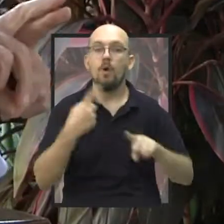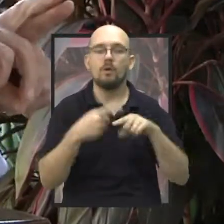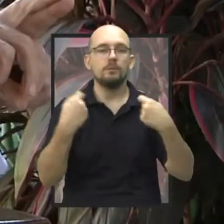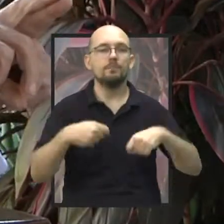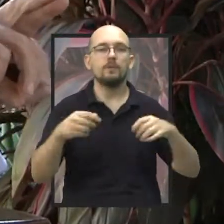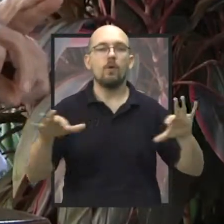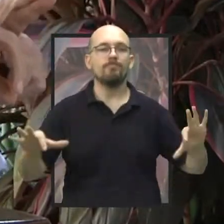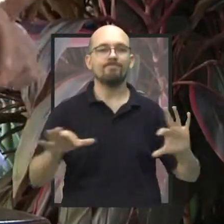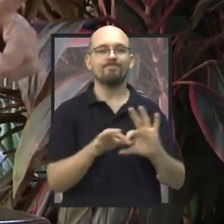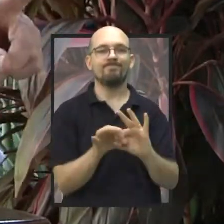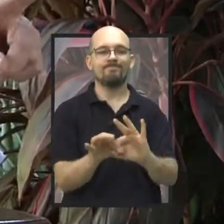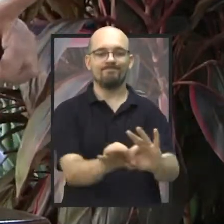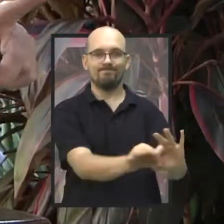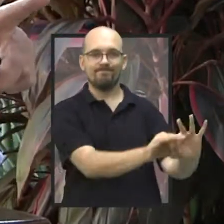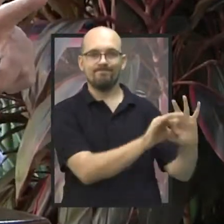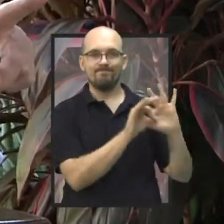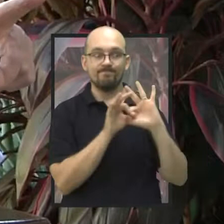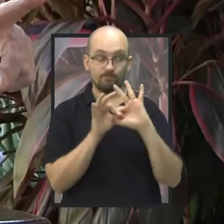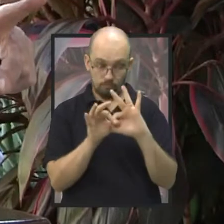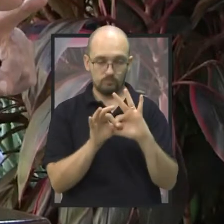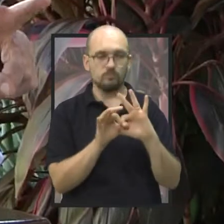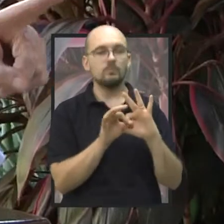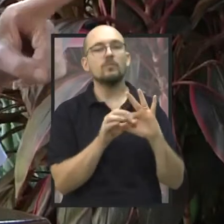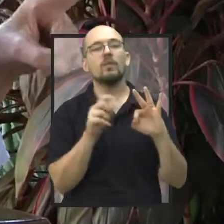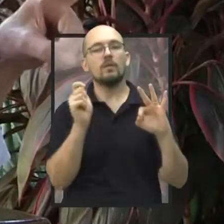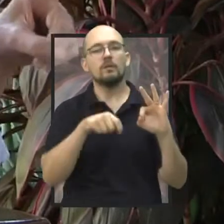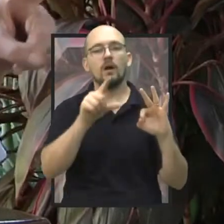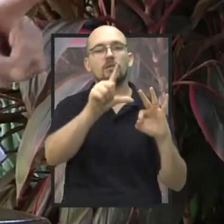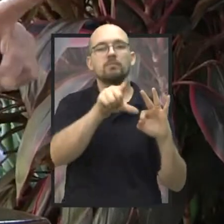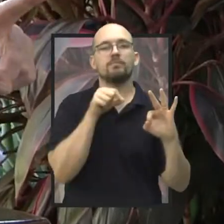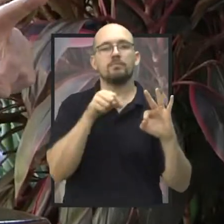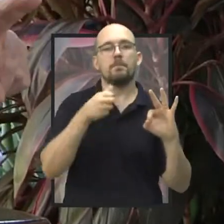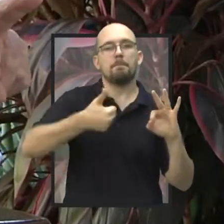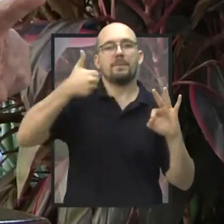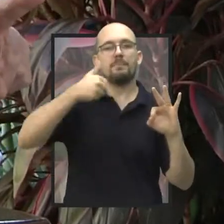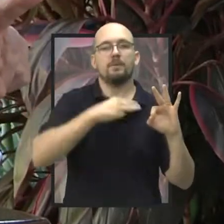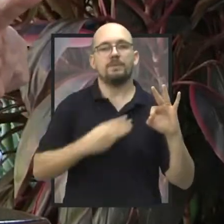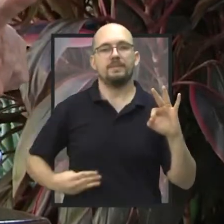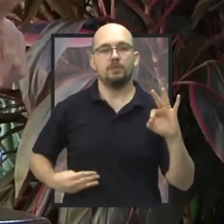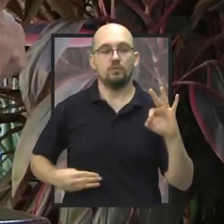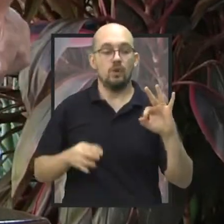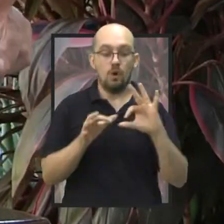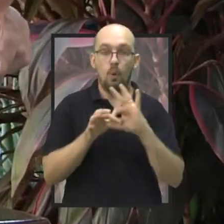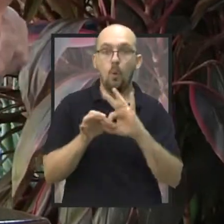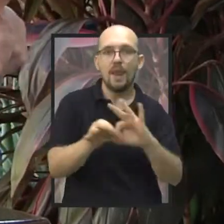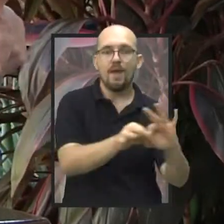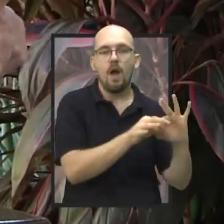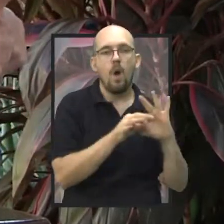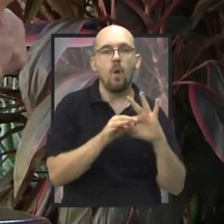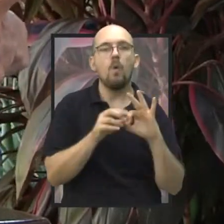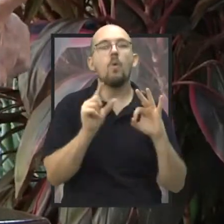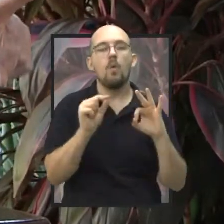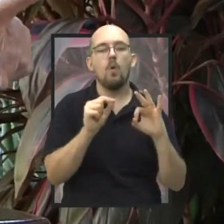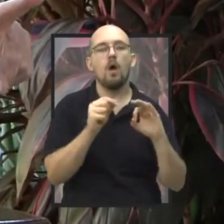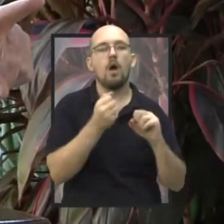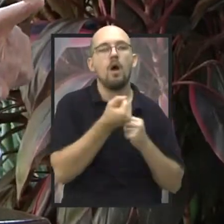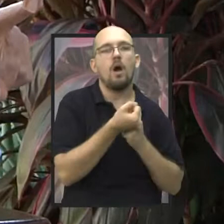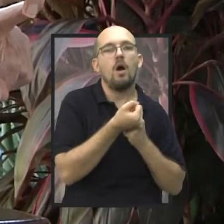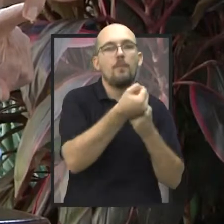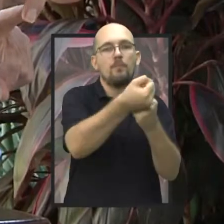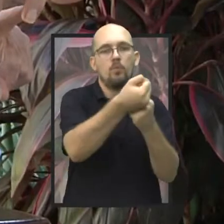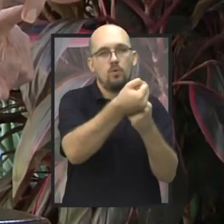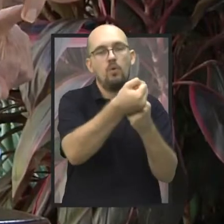unir para eleger o primeiro-ministro, e essa união tem que dar apoio ao programa